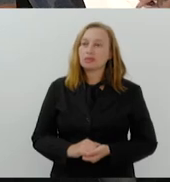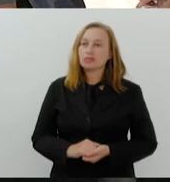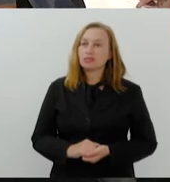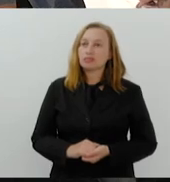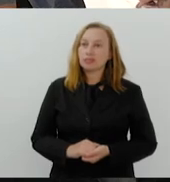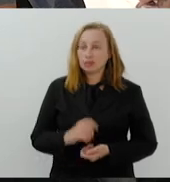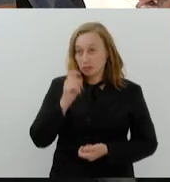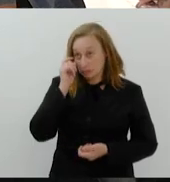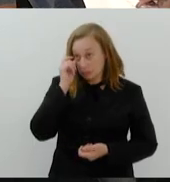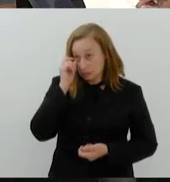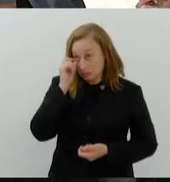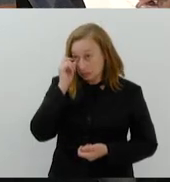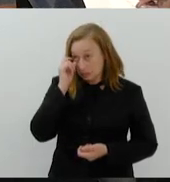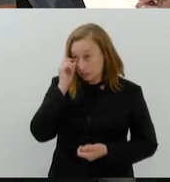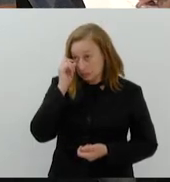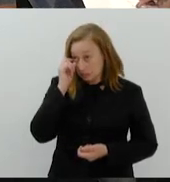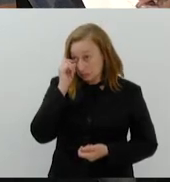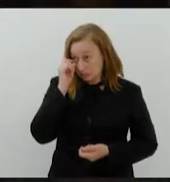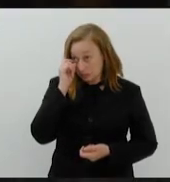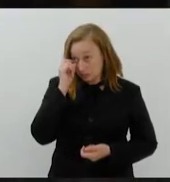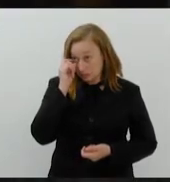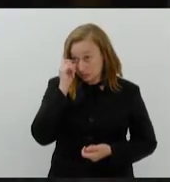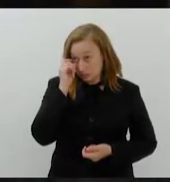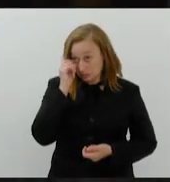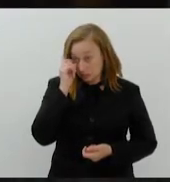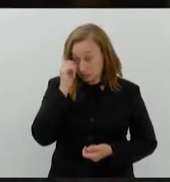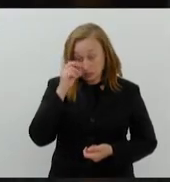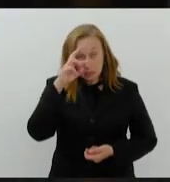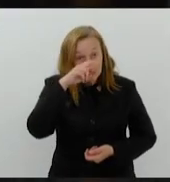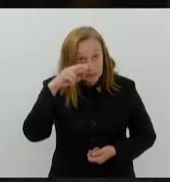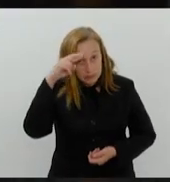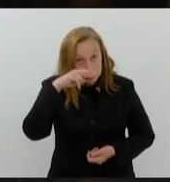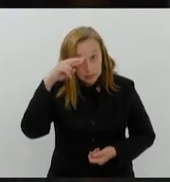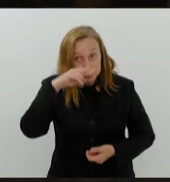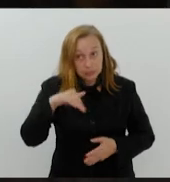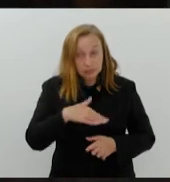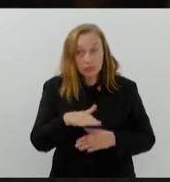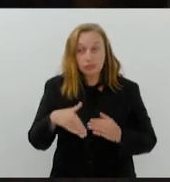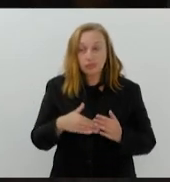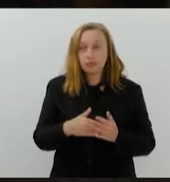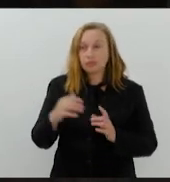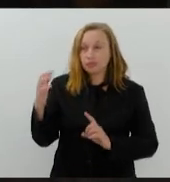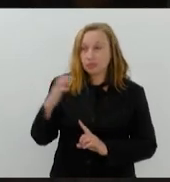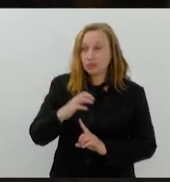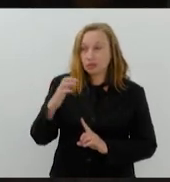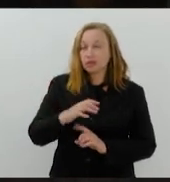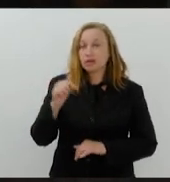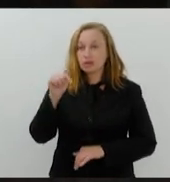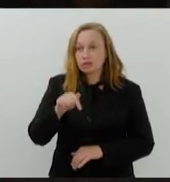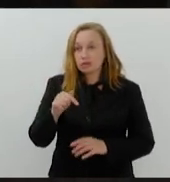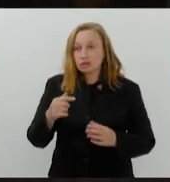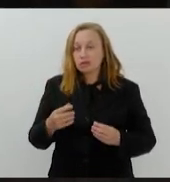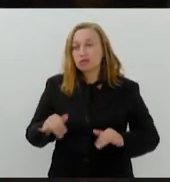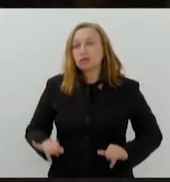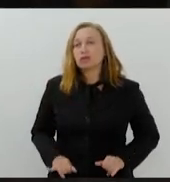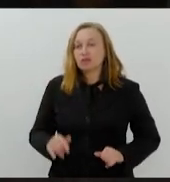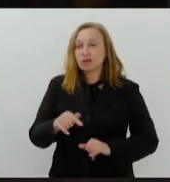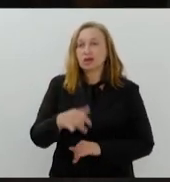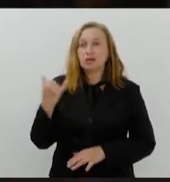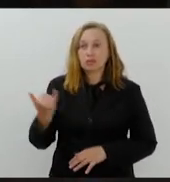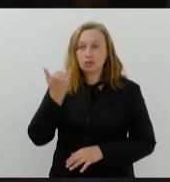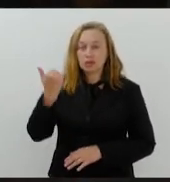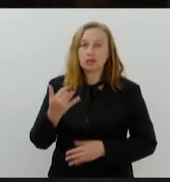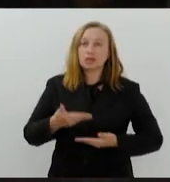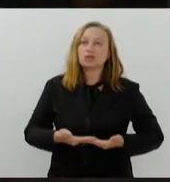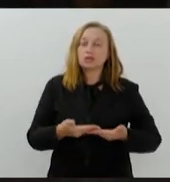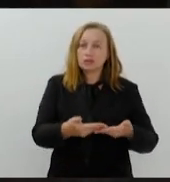de investigação seja feito conforme todas as ameaças que os deputados sofrem aqui. É importante encaminhar para